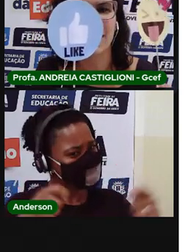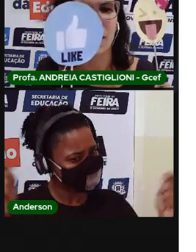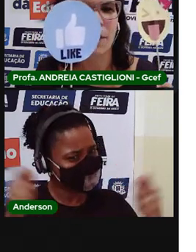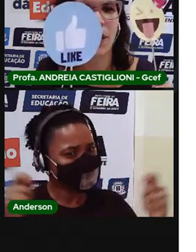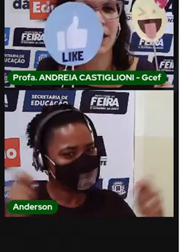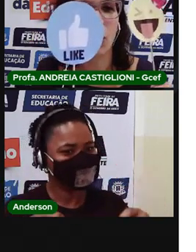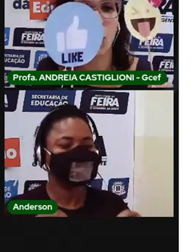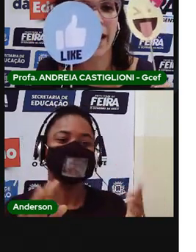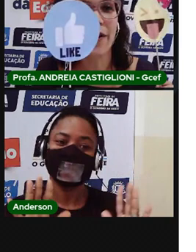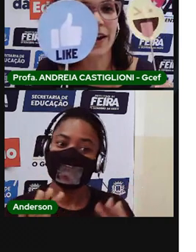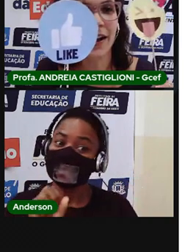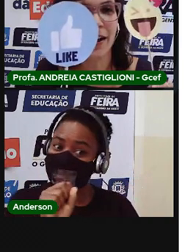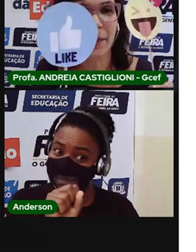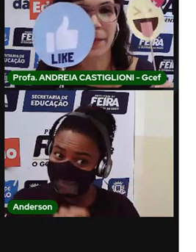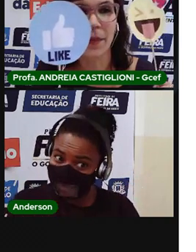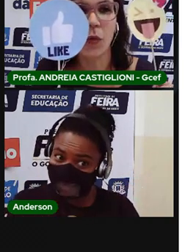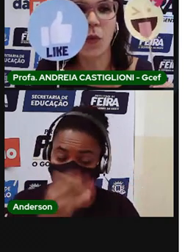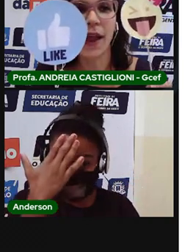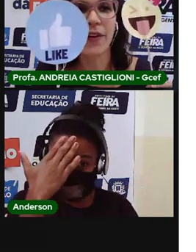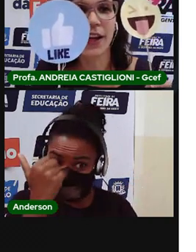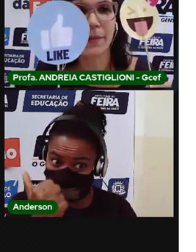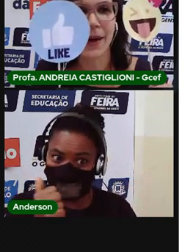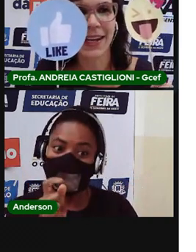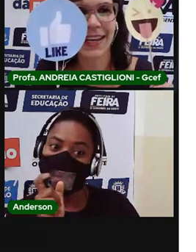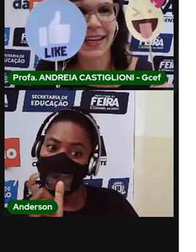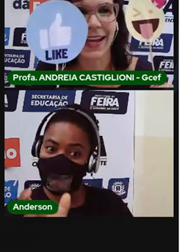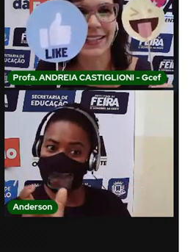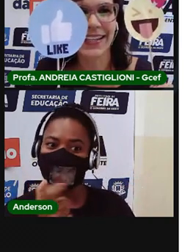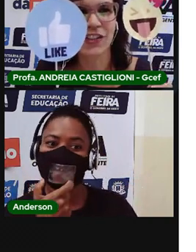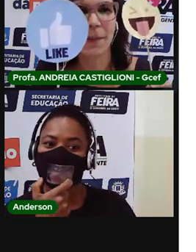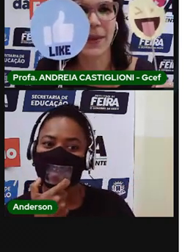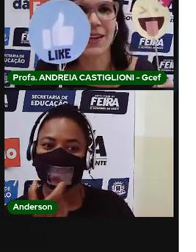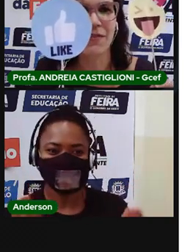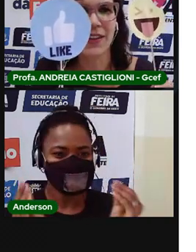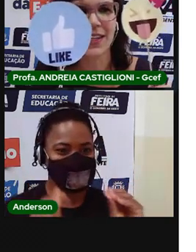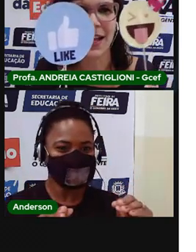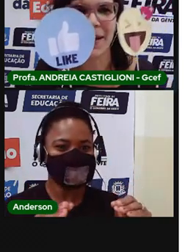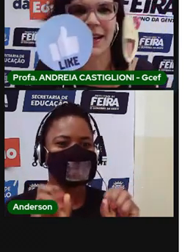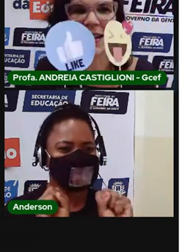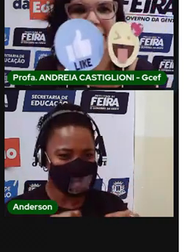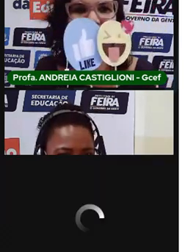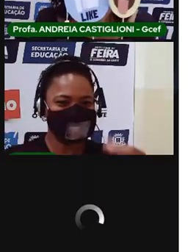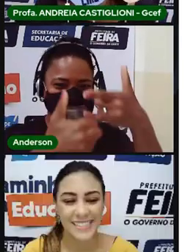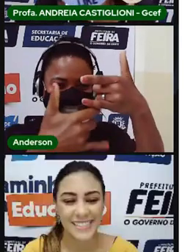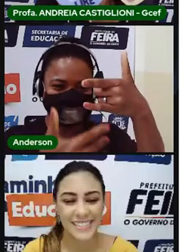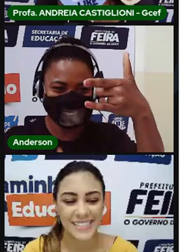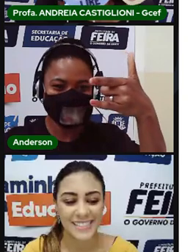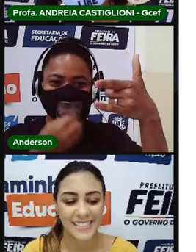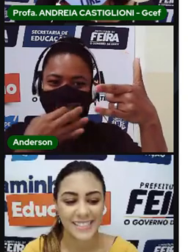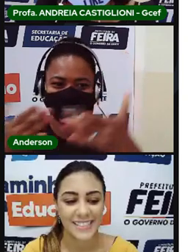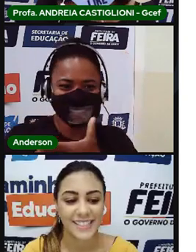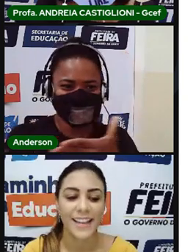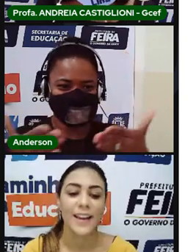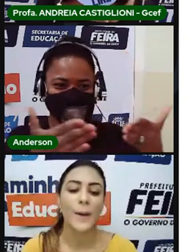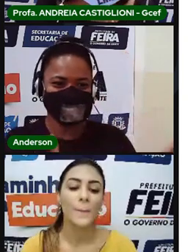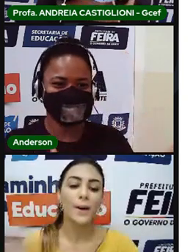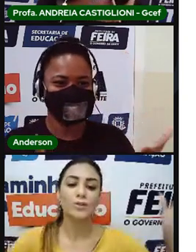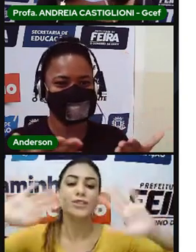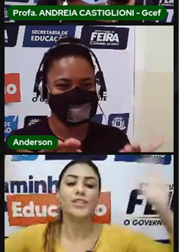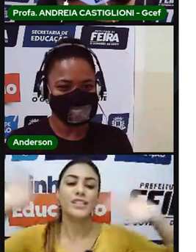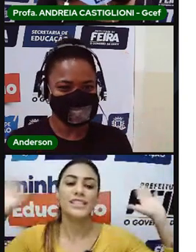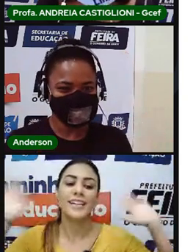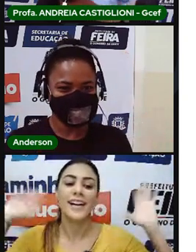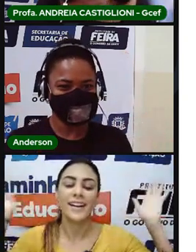inglês, bota welcome. Welcome, Marília. Seja bem-vinda, Marília.